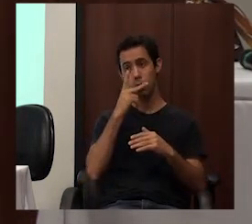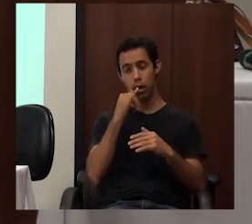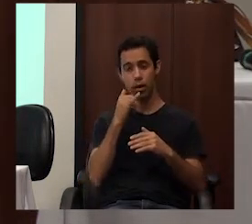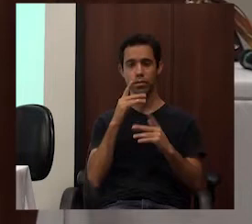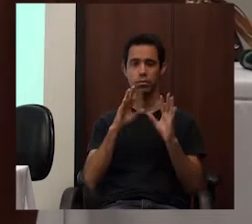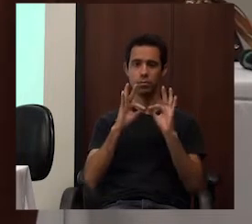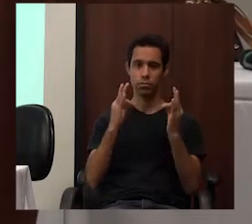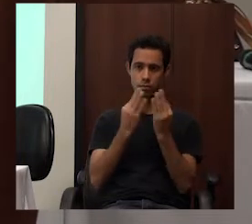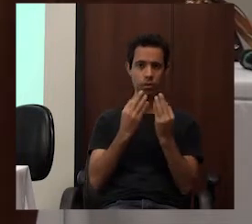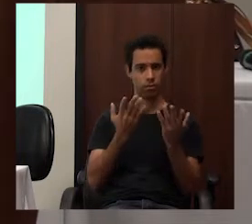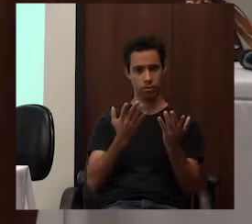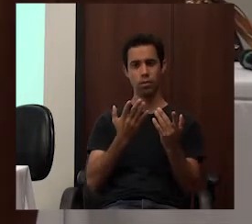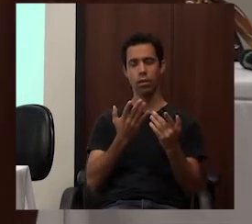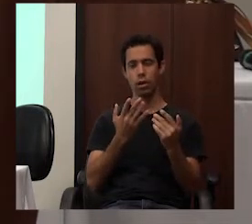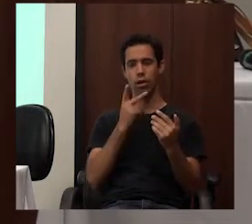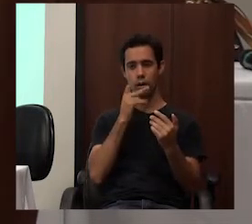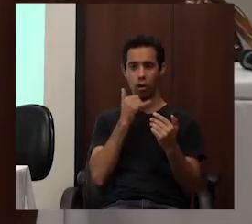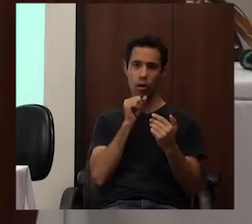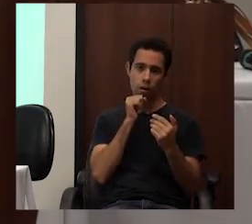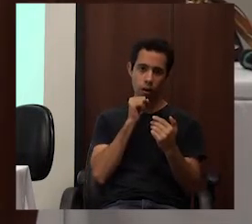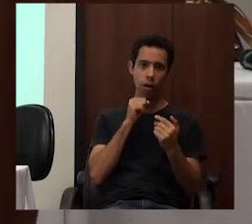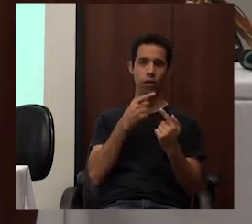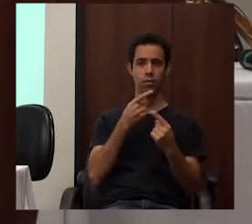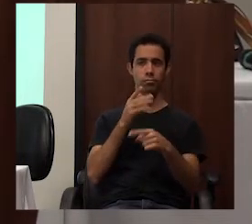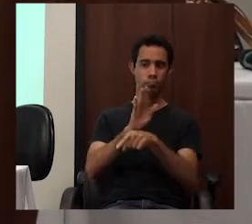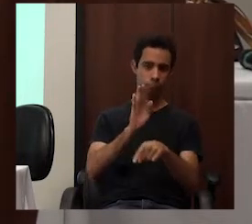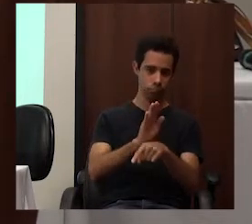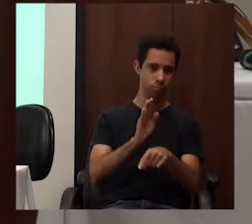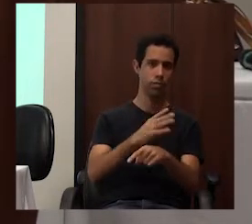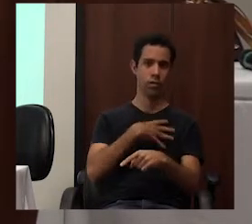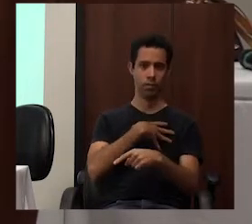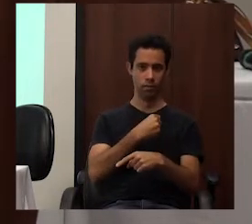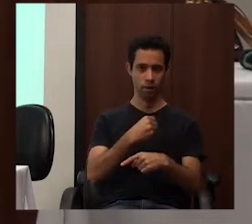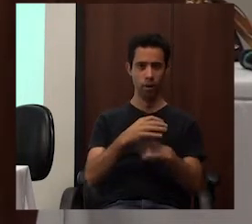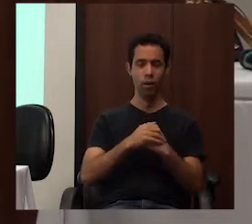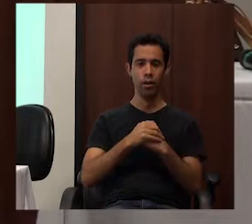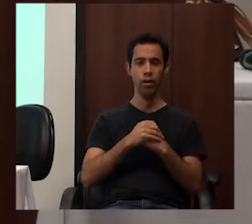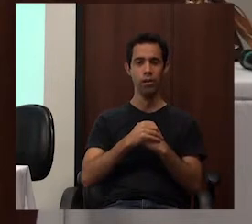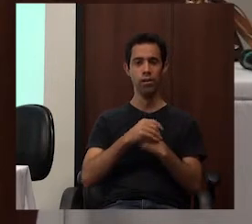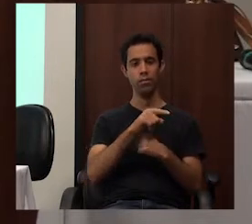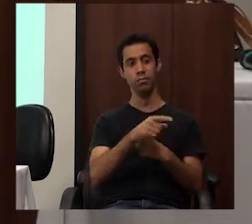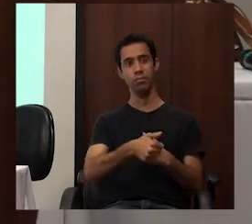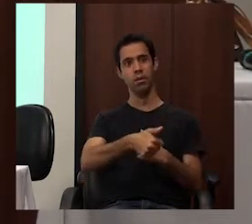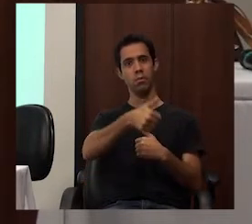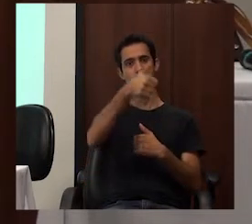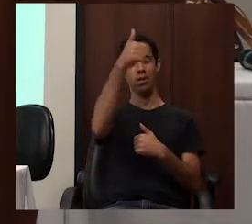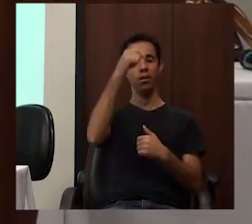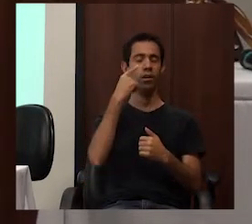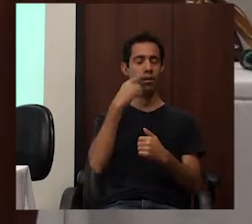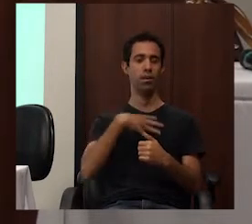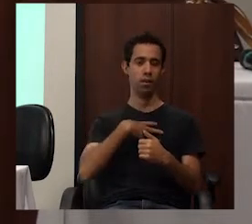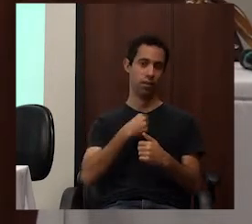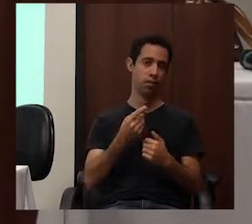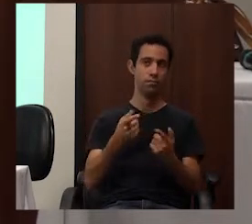em relação àquilo que eles podem desejar para os seus filhos. Um pai não pode entender que a melhor coisa para a sua filha de 4 anos,